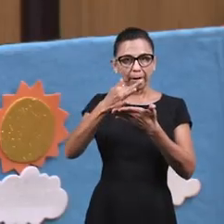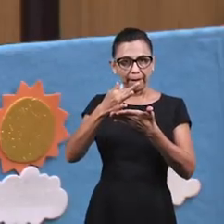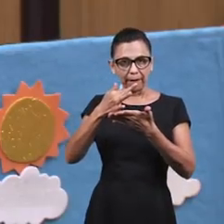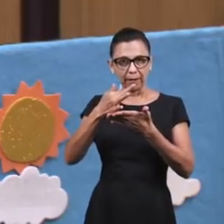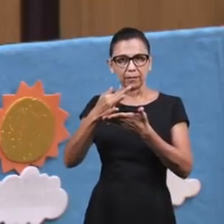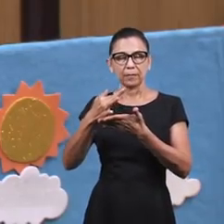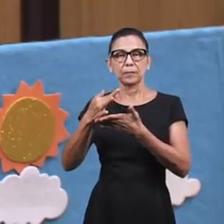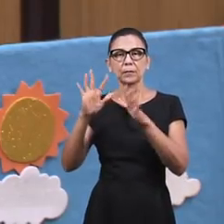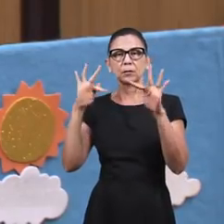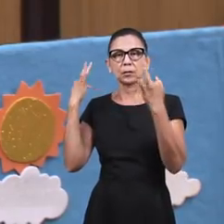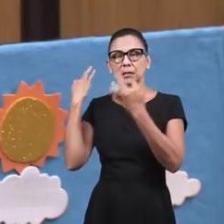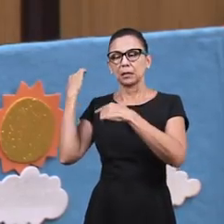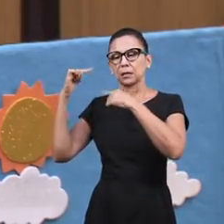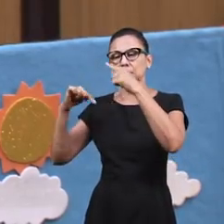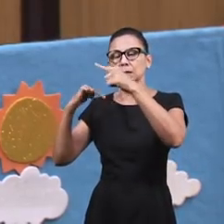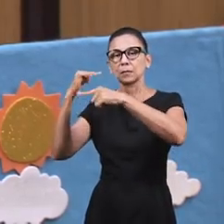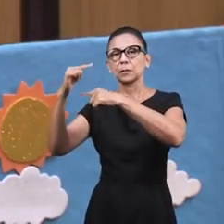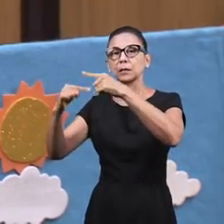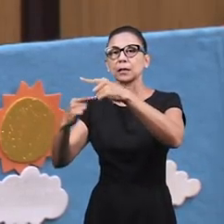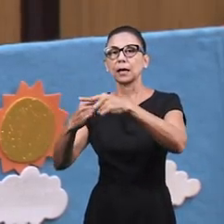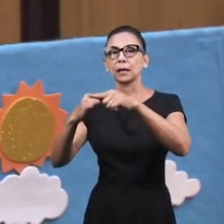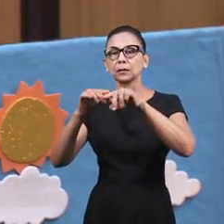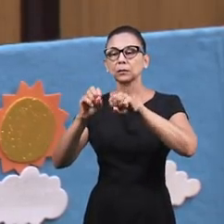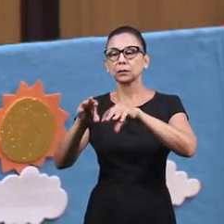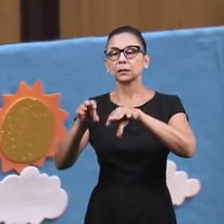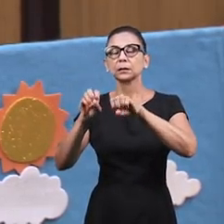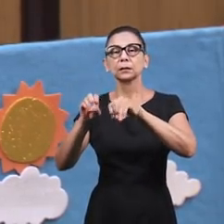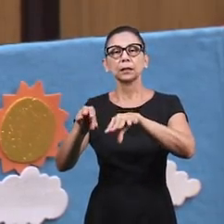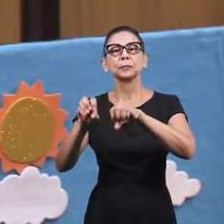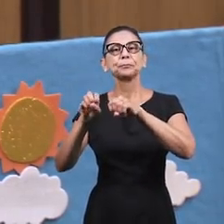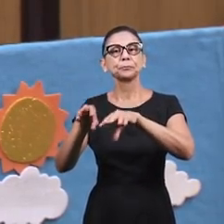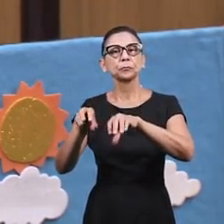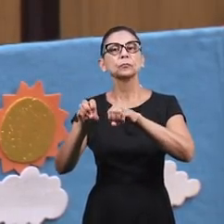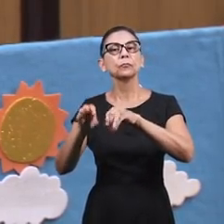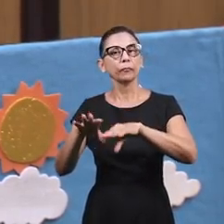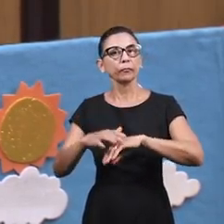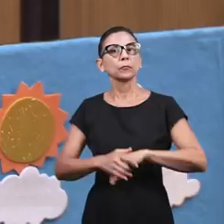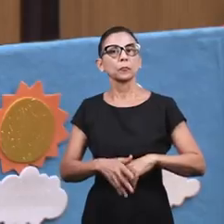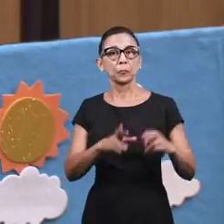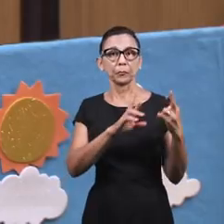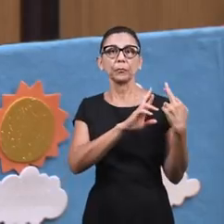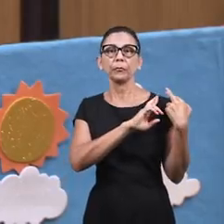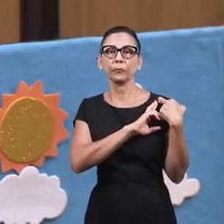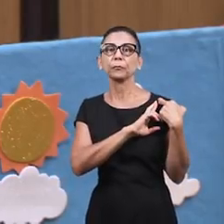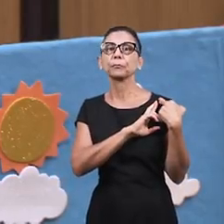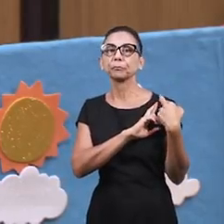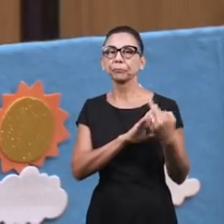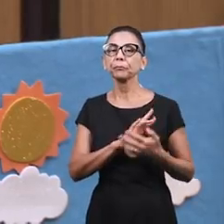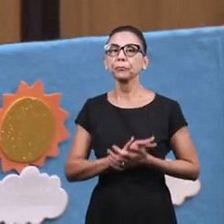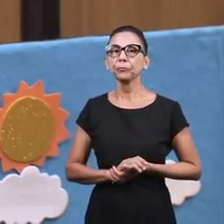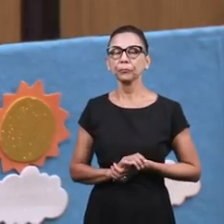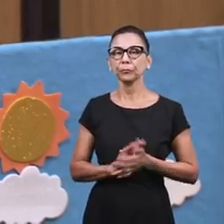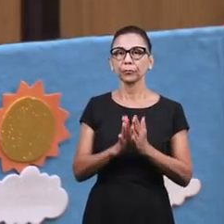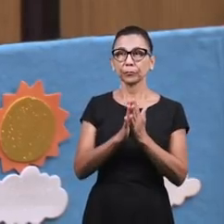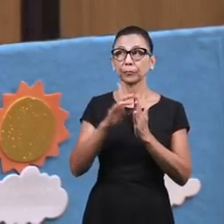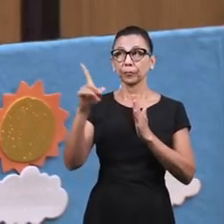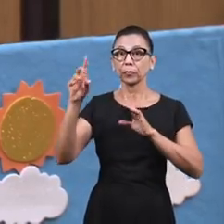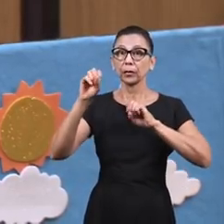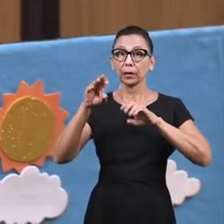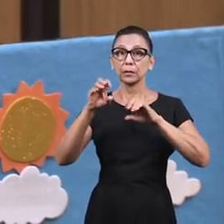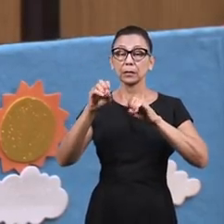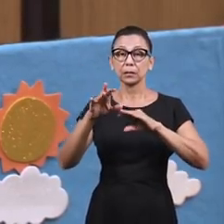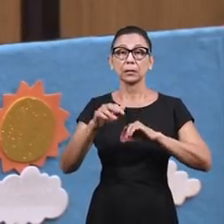nossos filhos para as nossas crianças é Nossa responsabilidade de transmitir a herança os ensinos da palavra do Senhor